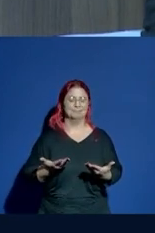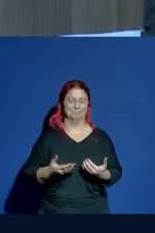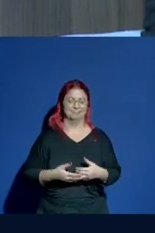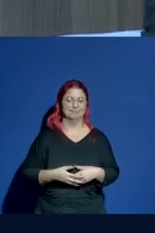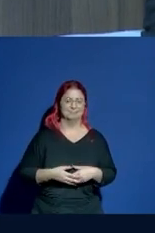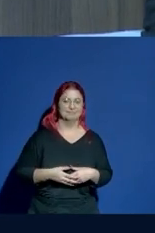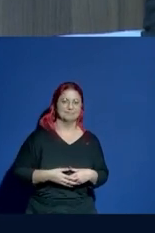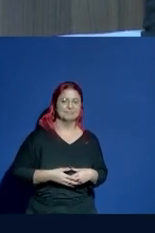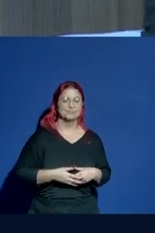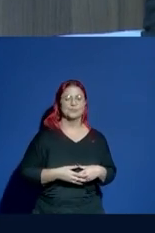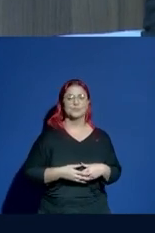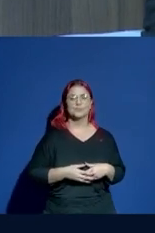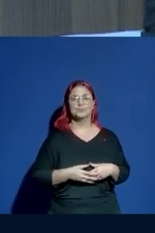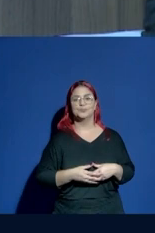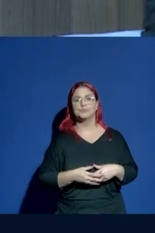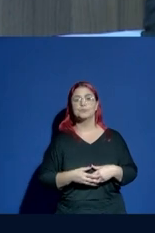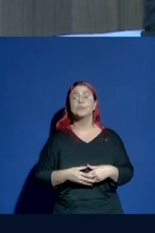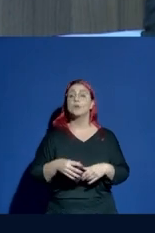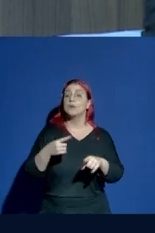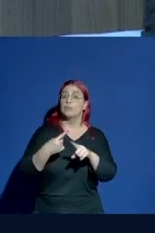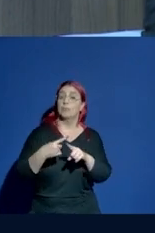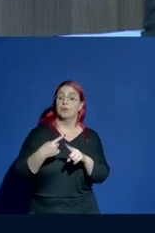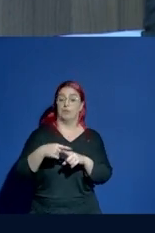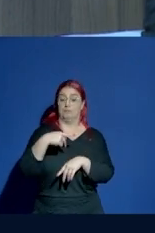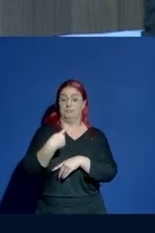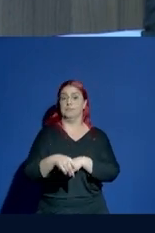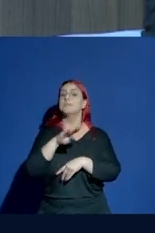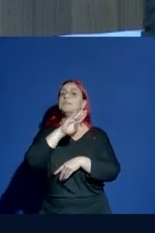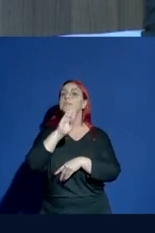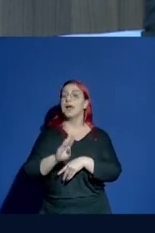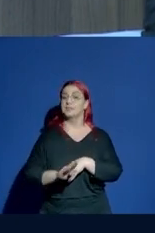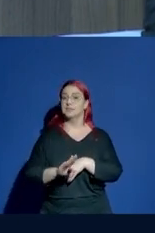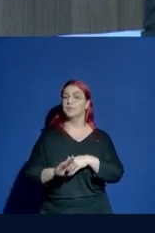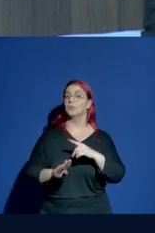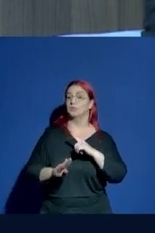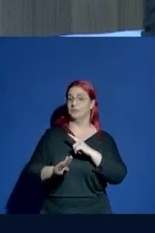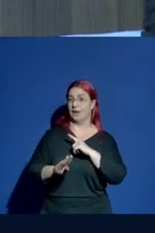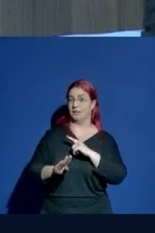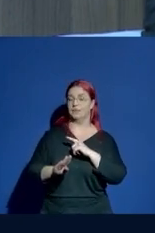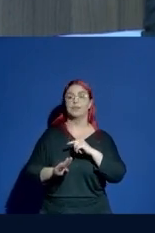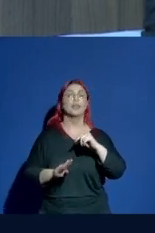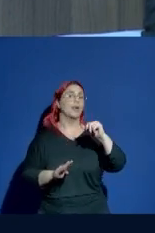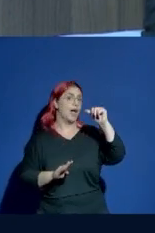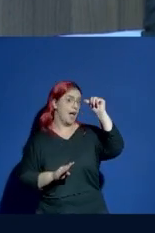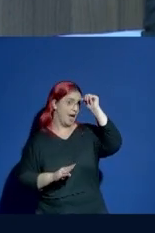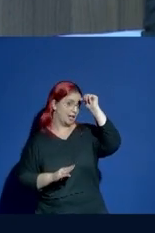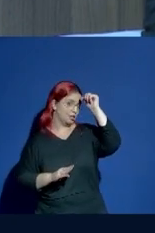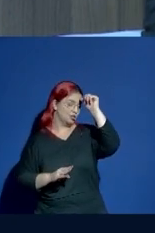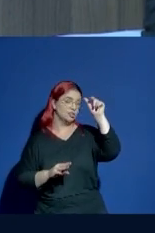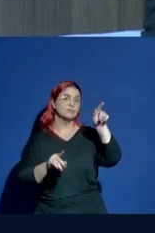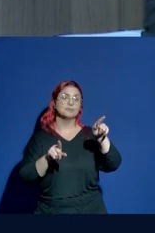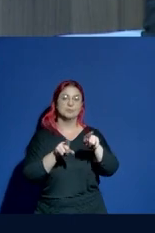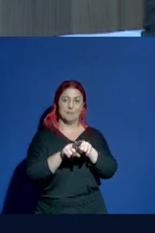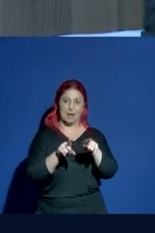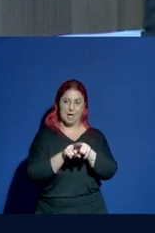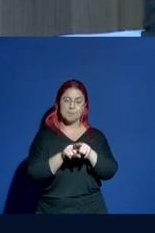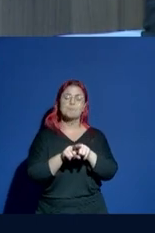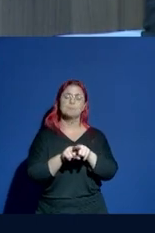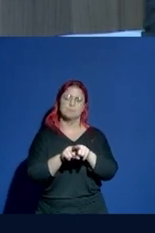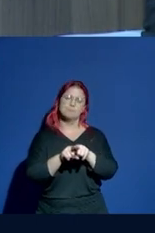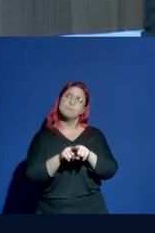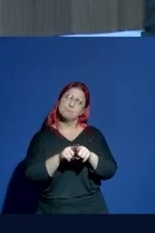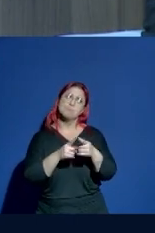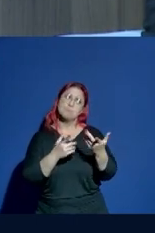o nosso grande capital porque o Brasil tem e a Índia talvez tanto quanto